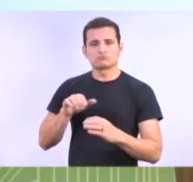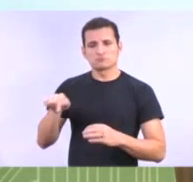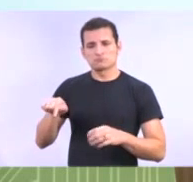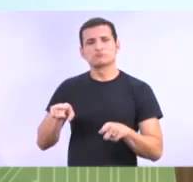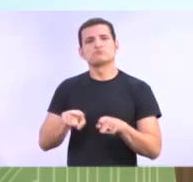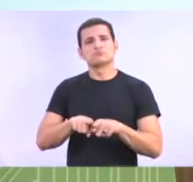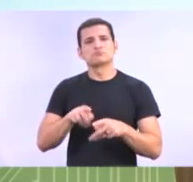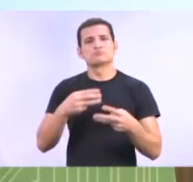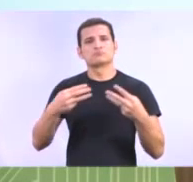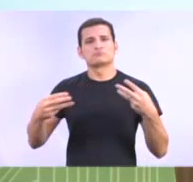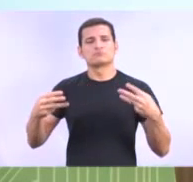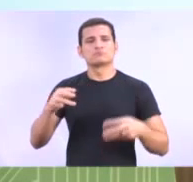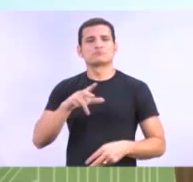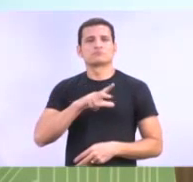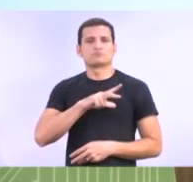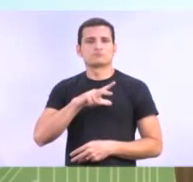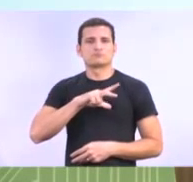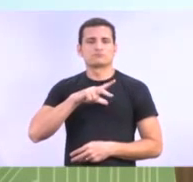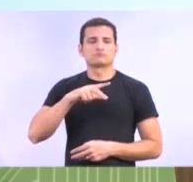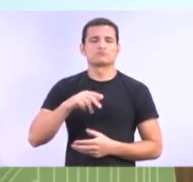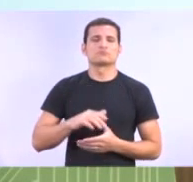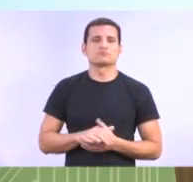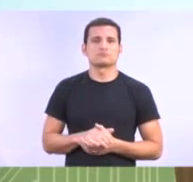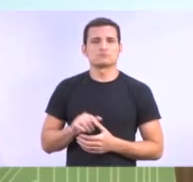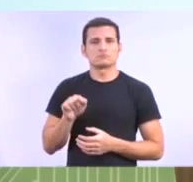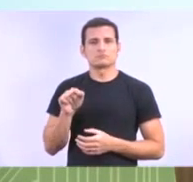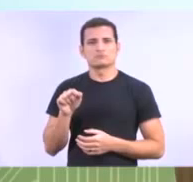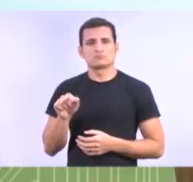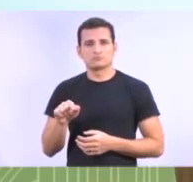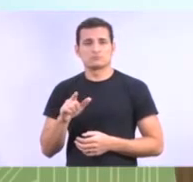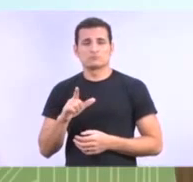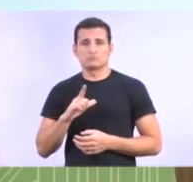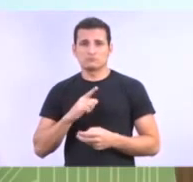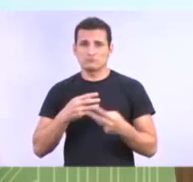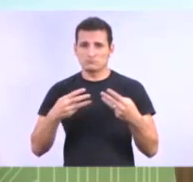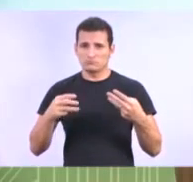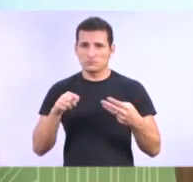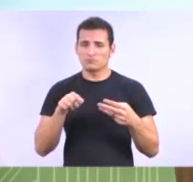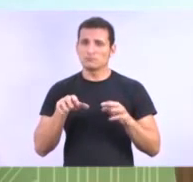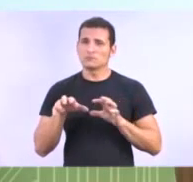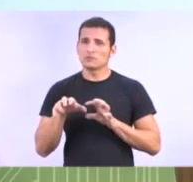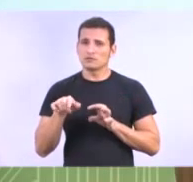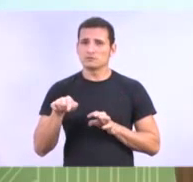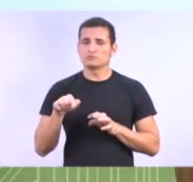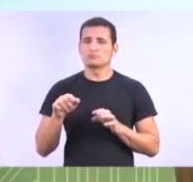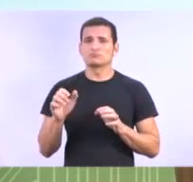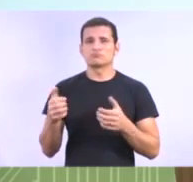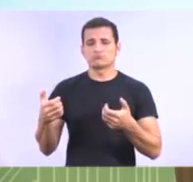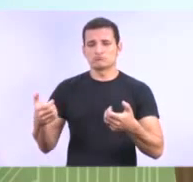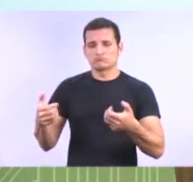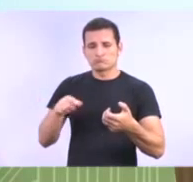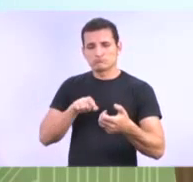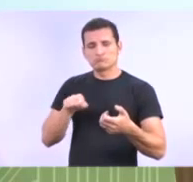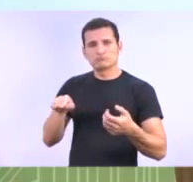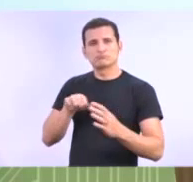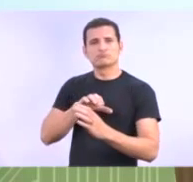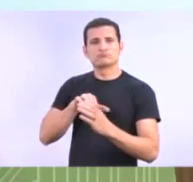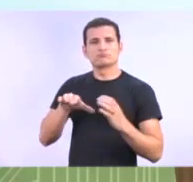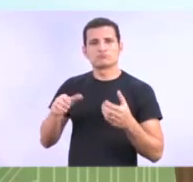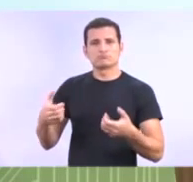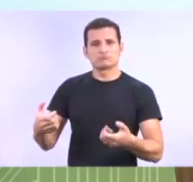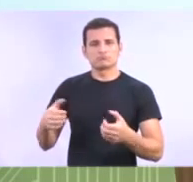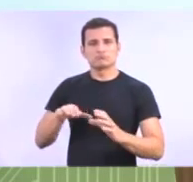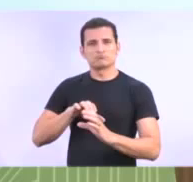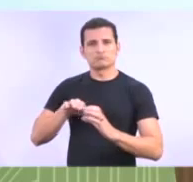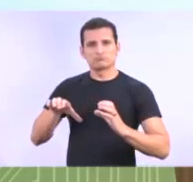rede pessoal. Então, a rede pessoal tem essa característica de ligar esses dispositivos, essas concentrações